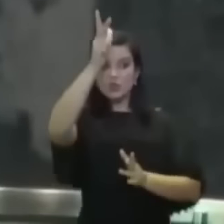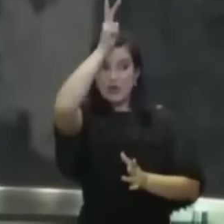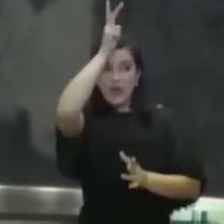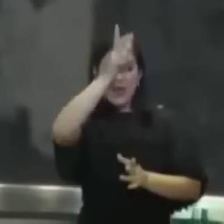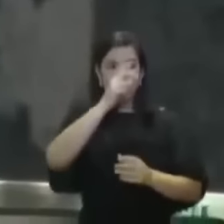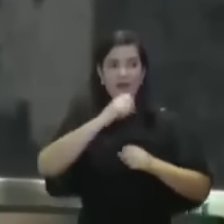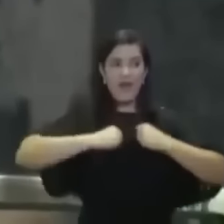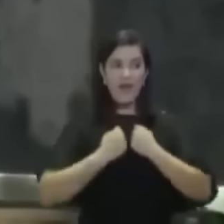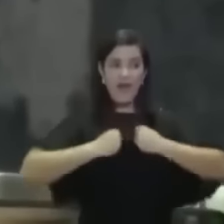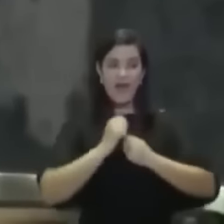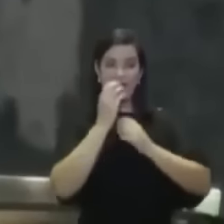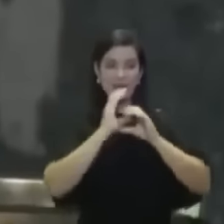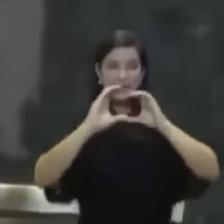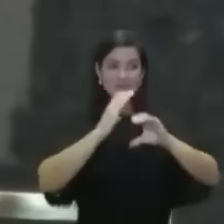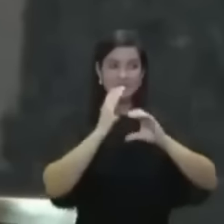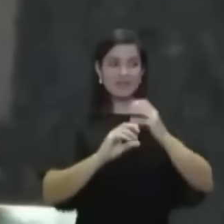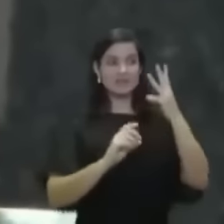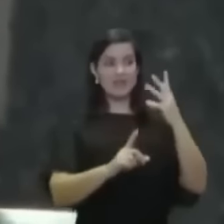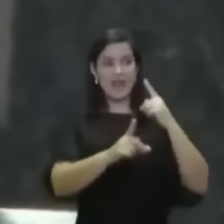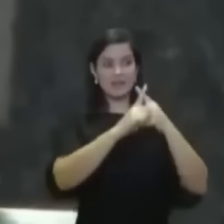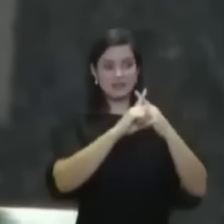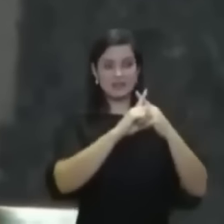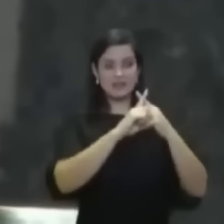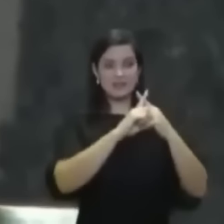três vezes. Eu acho que o Pedro se calou.